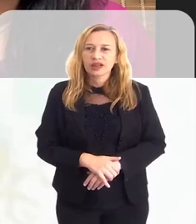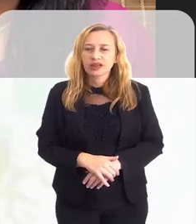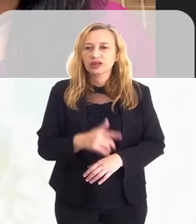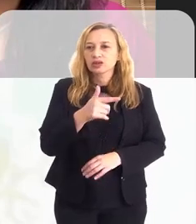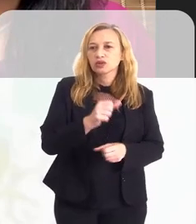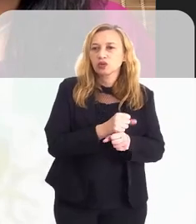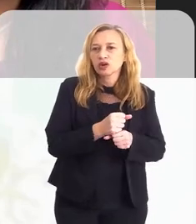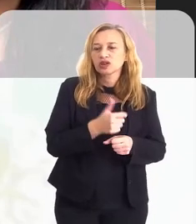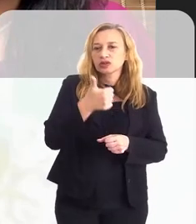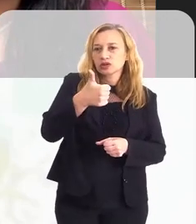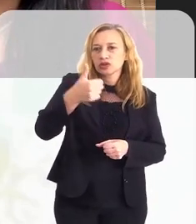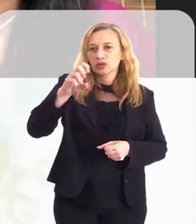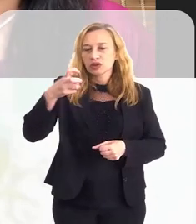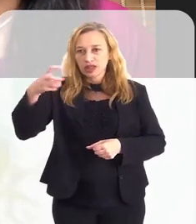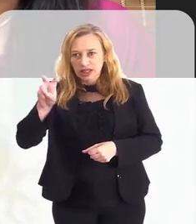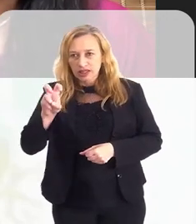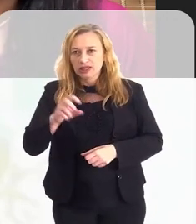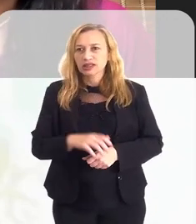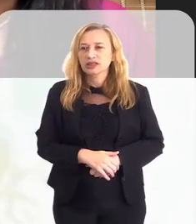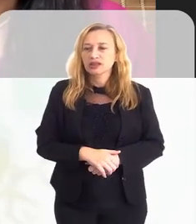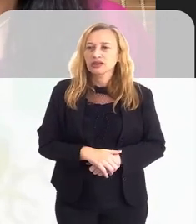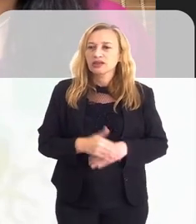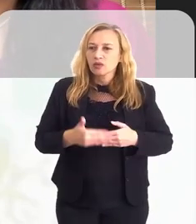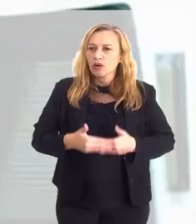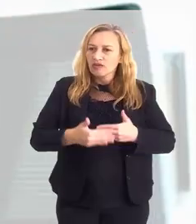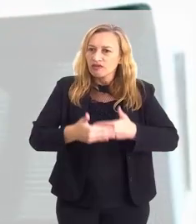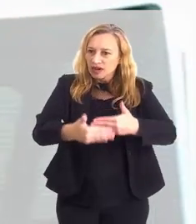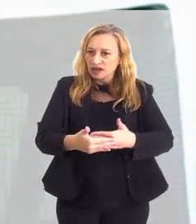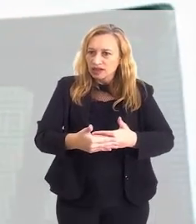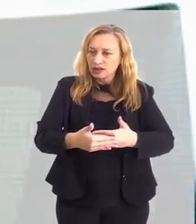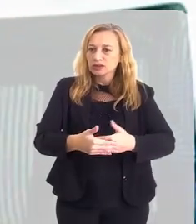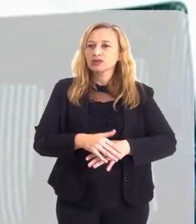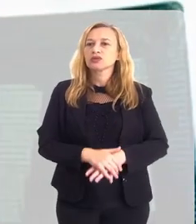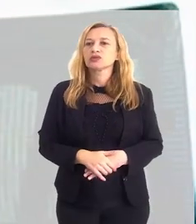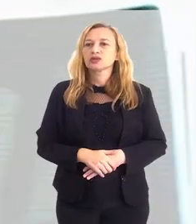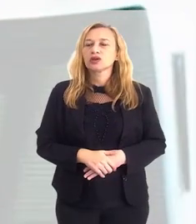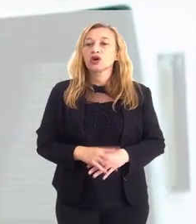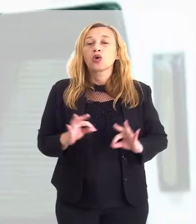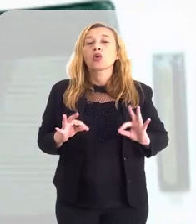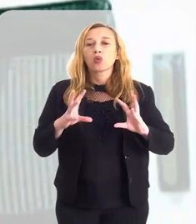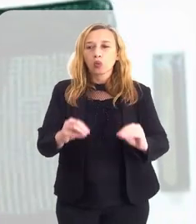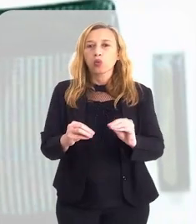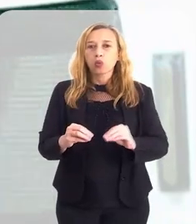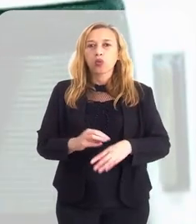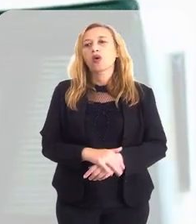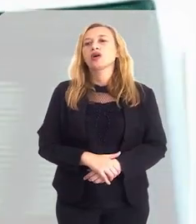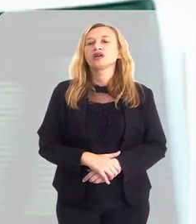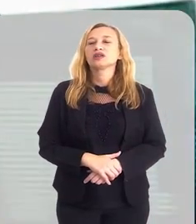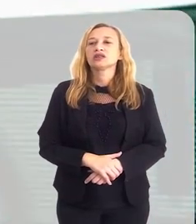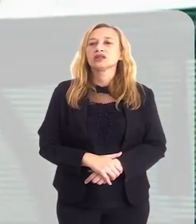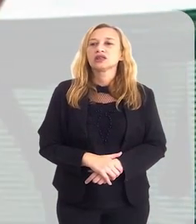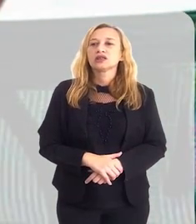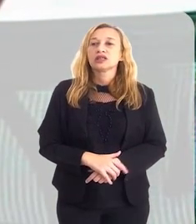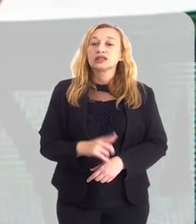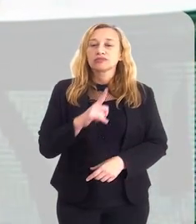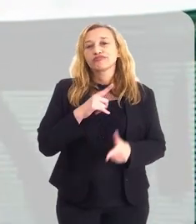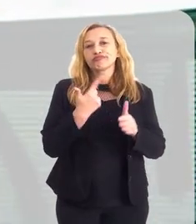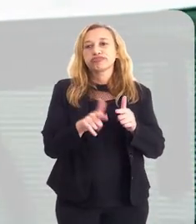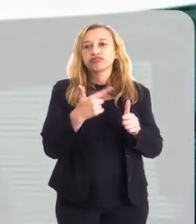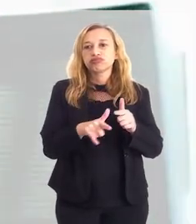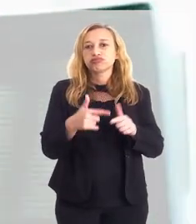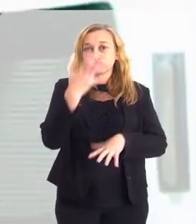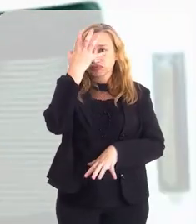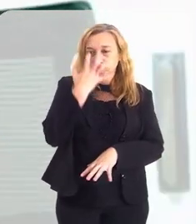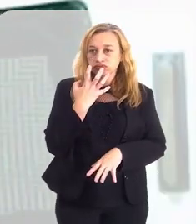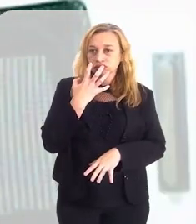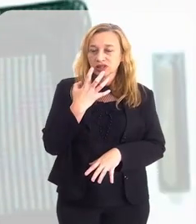ano de 2015, né? Ela data 2015. E ela é um avanço considerável. Contudo, nós temos um